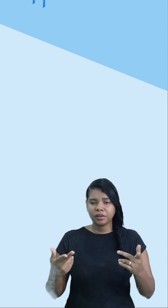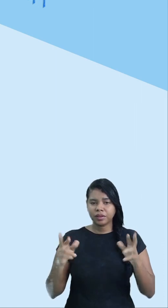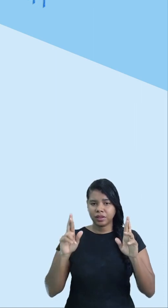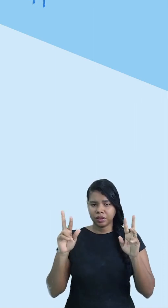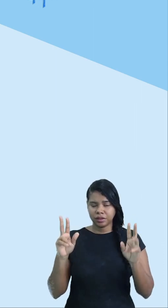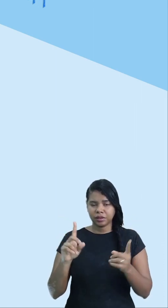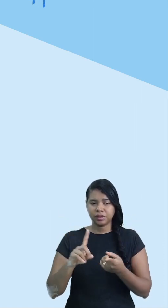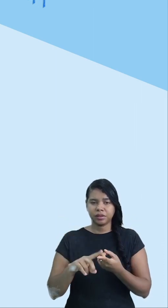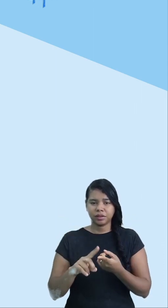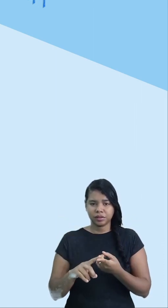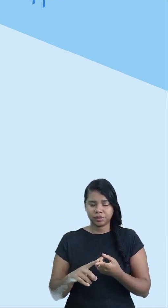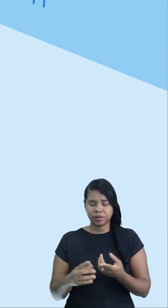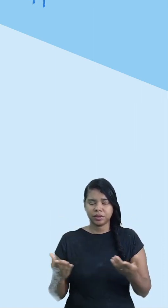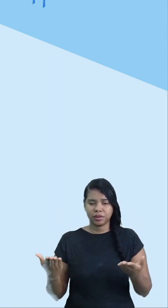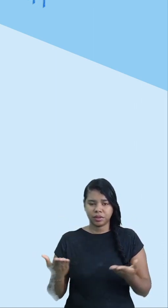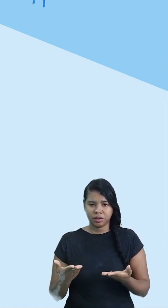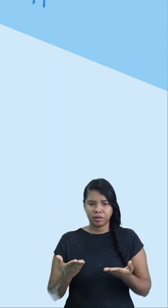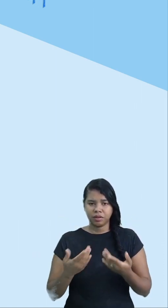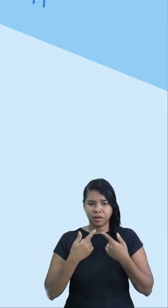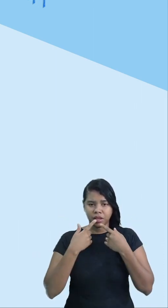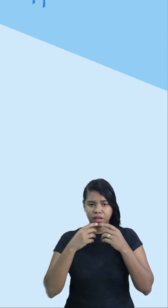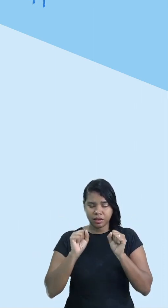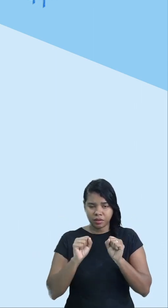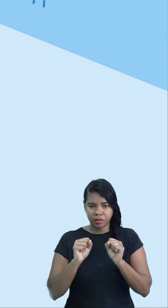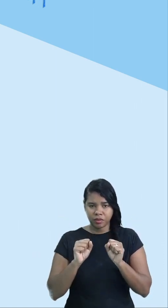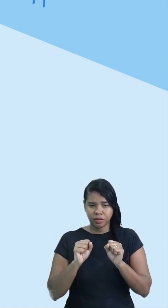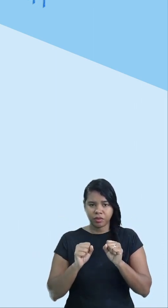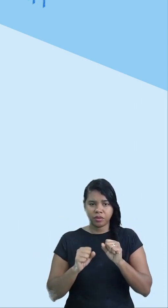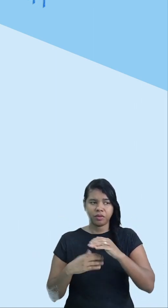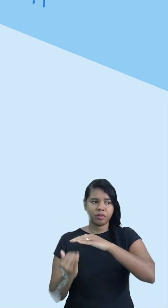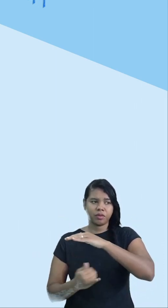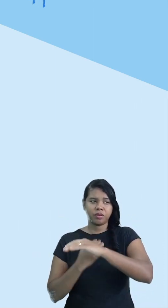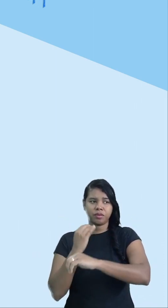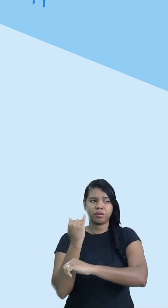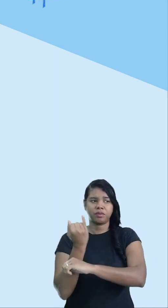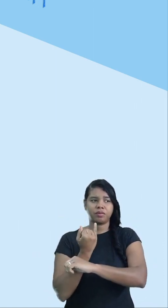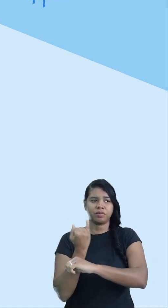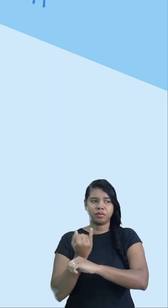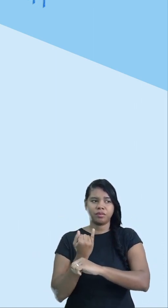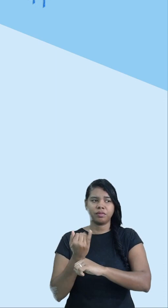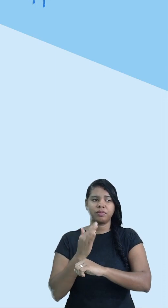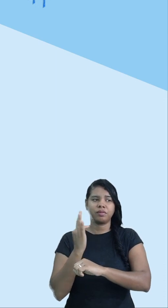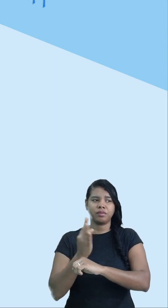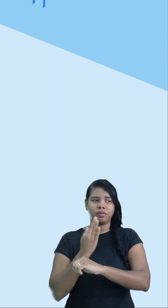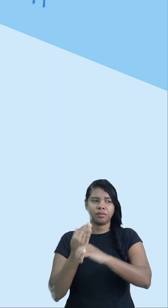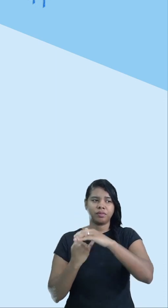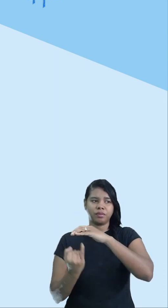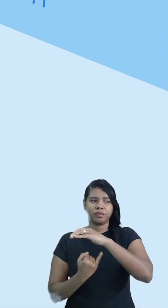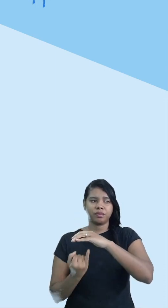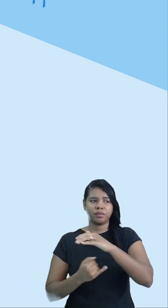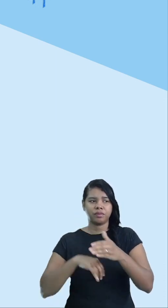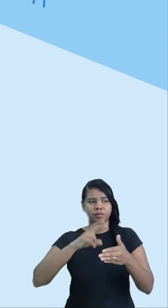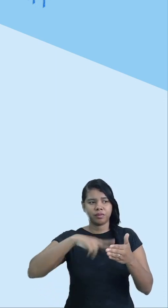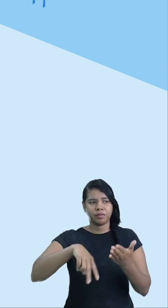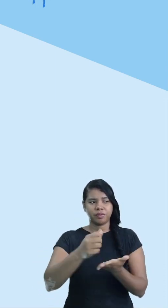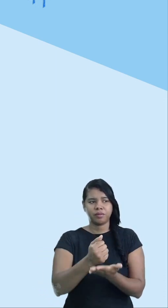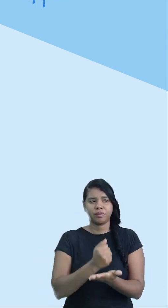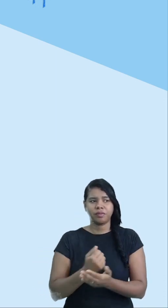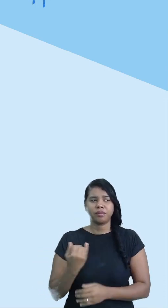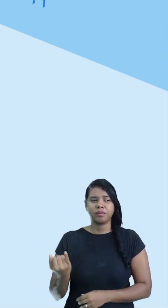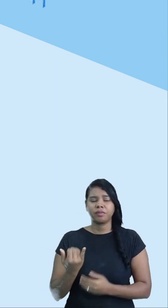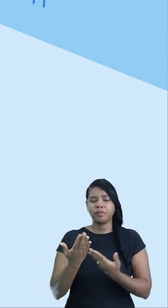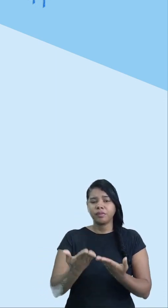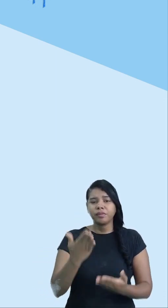diferenciações e agora a diferença da linguagem convencional e a linguagem documentária, a leitura, perdão, é importante para que